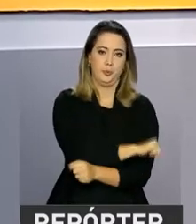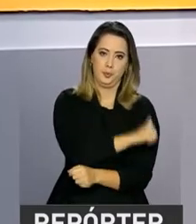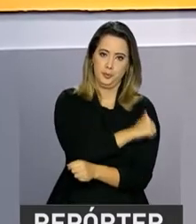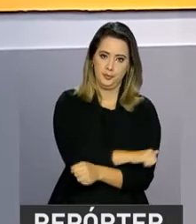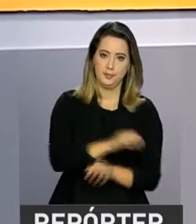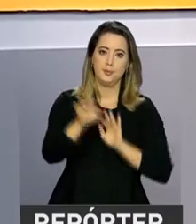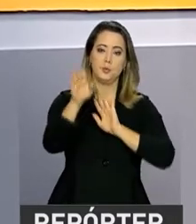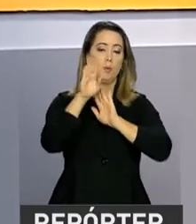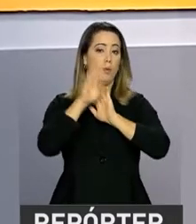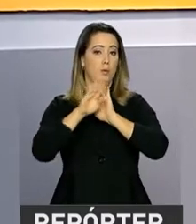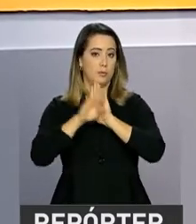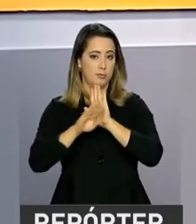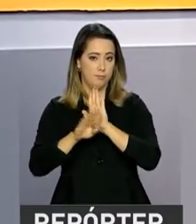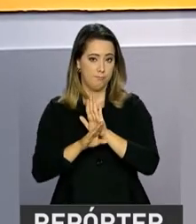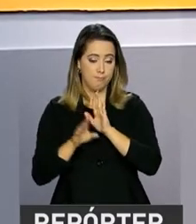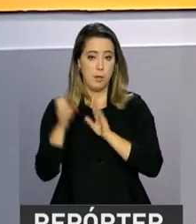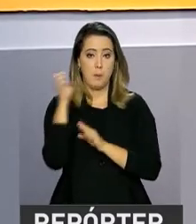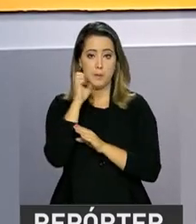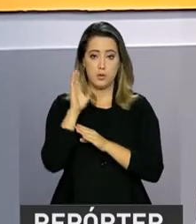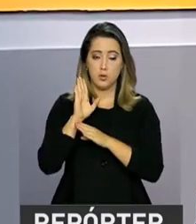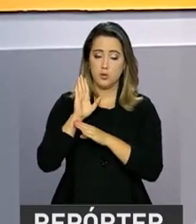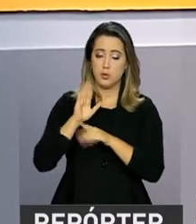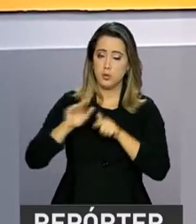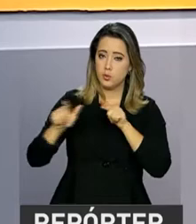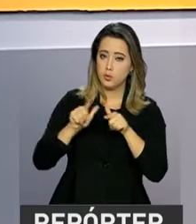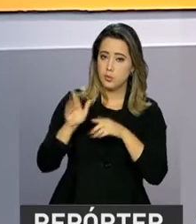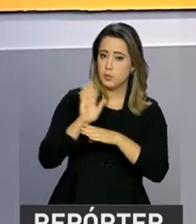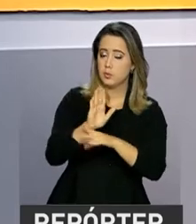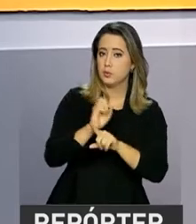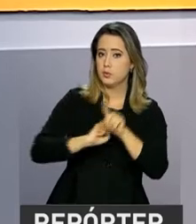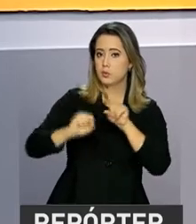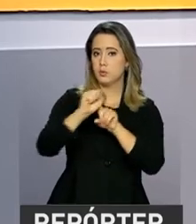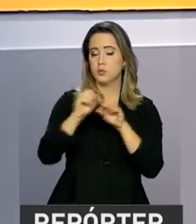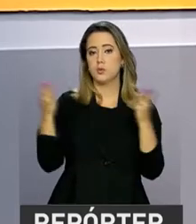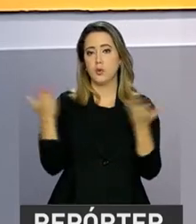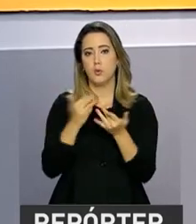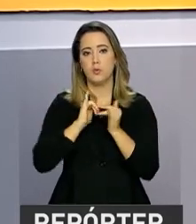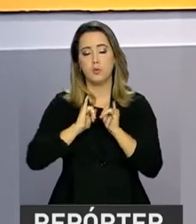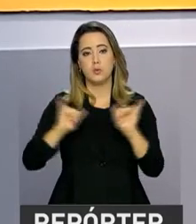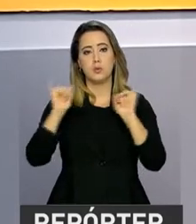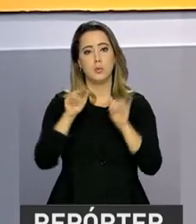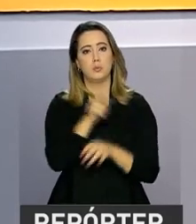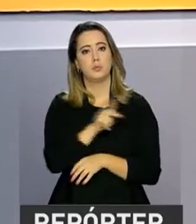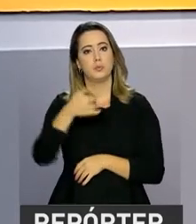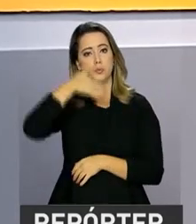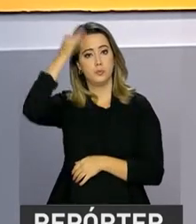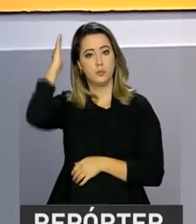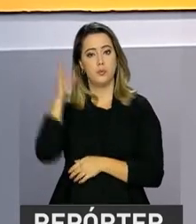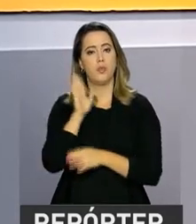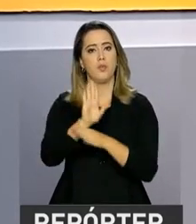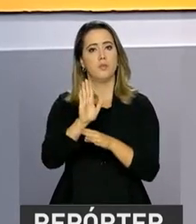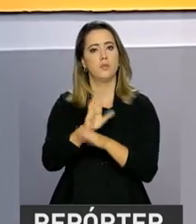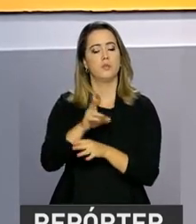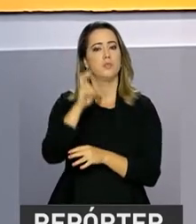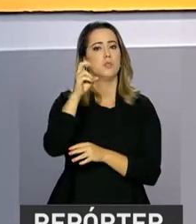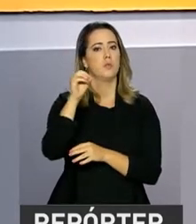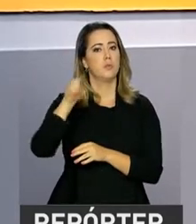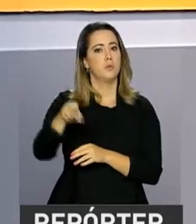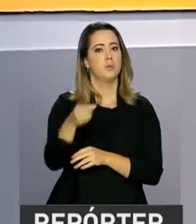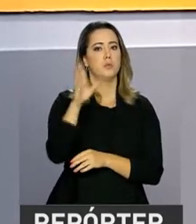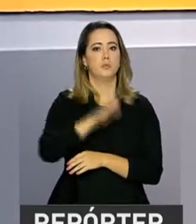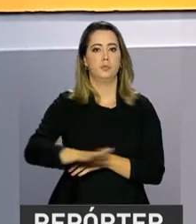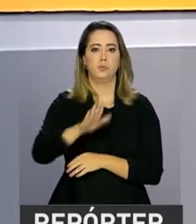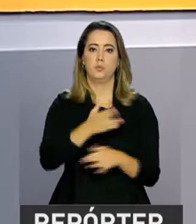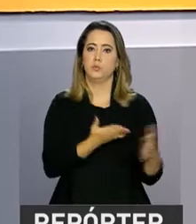no Rio de Janeiro. O Programa Emergencial de Ações Sociais, lançado hoje pelo presidente Michel Temer, vai beneficiar cerca de 50